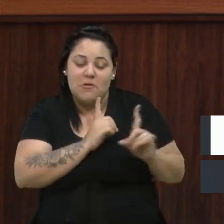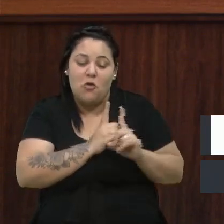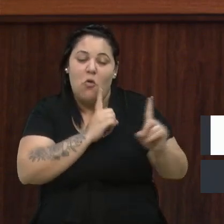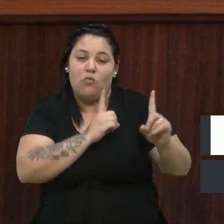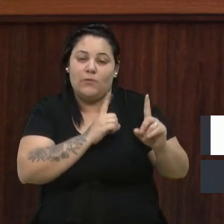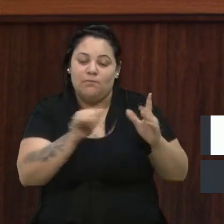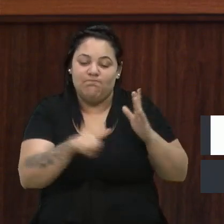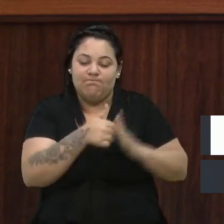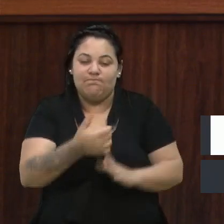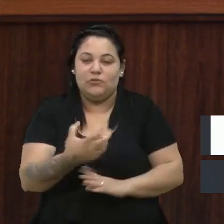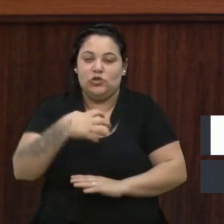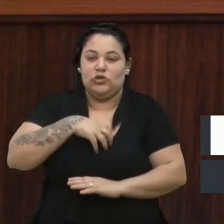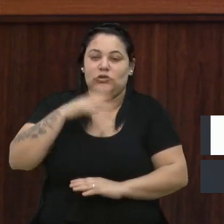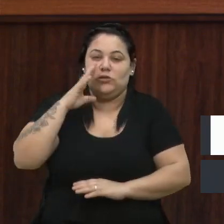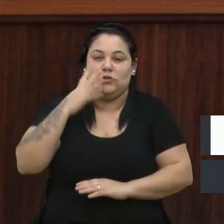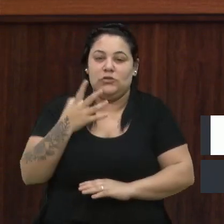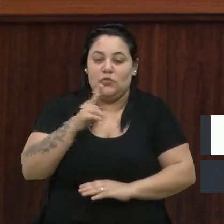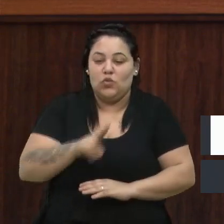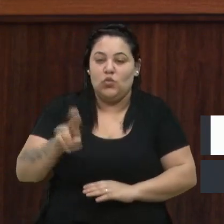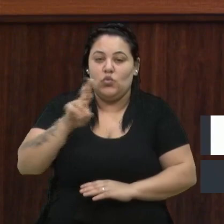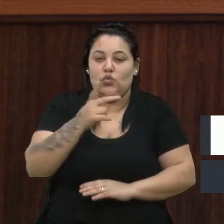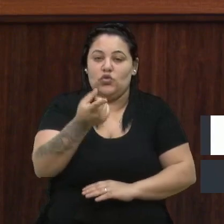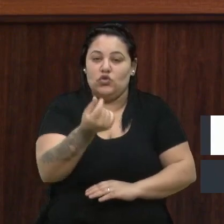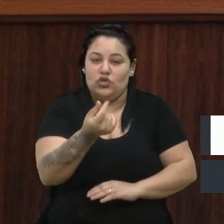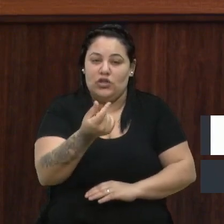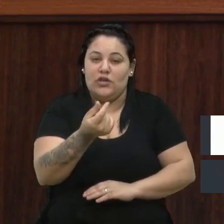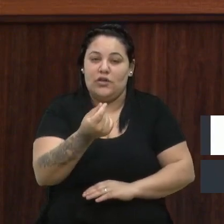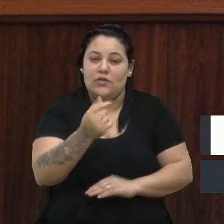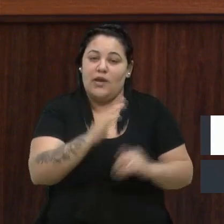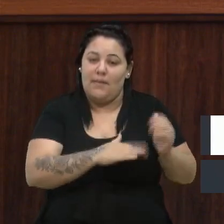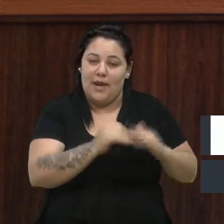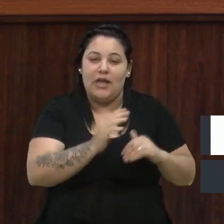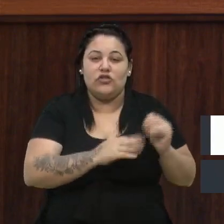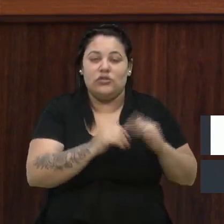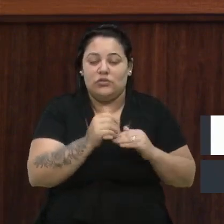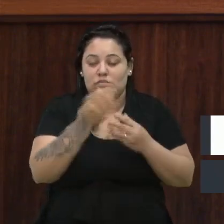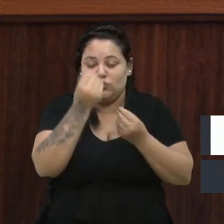melhor maneira de ver a aplicação dessa emenda na prática. Muito obrigado, senhor presidente.